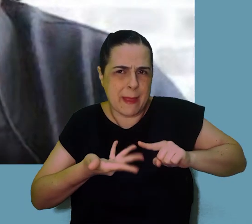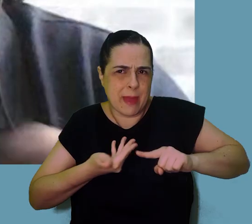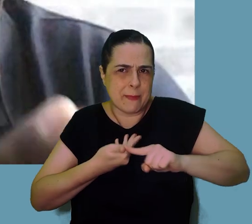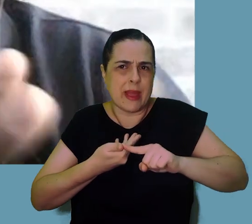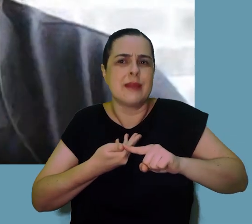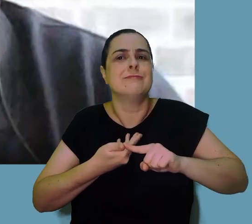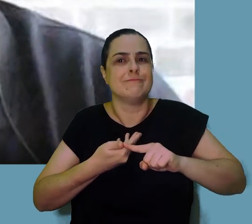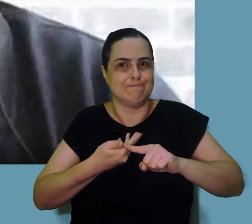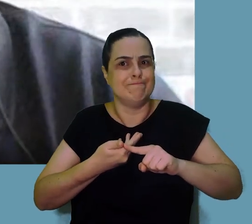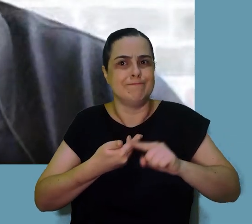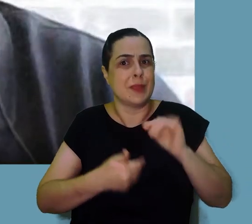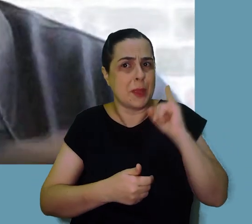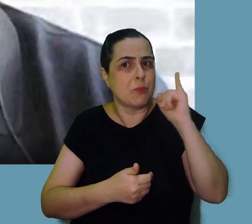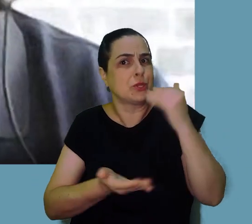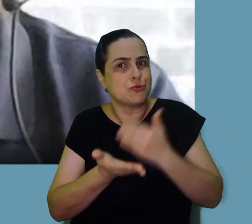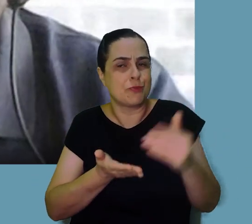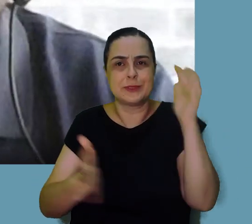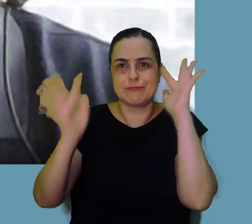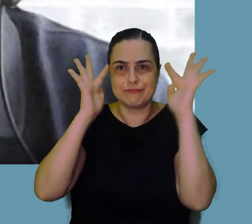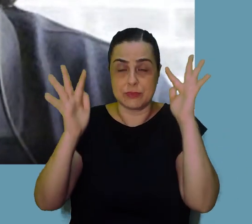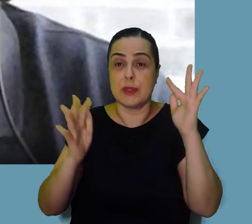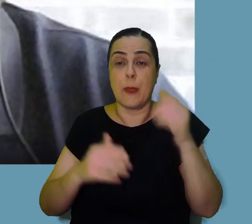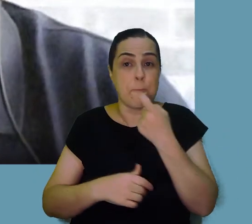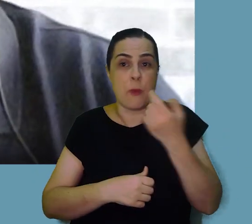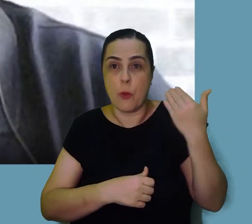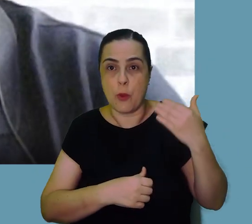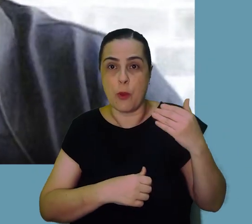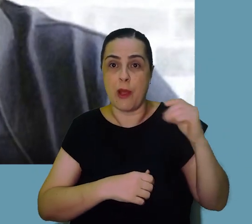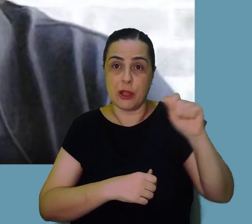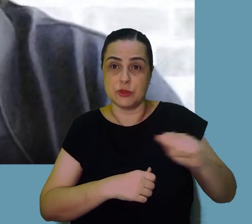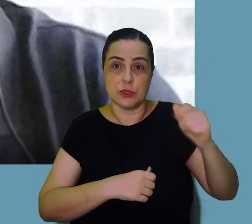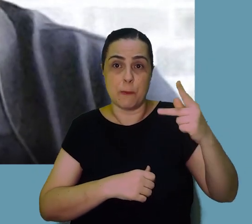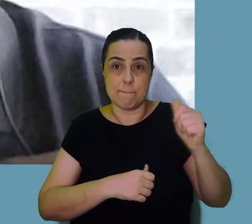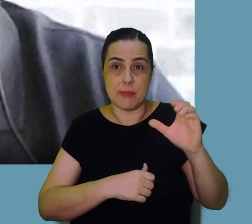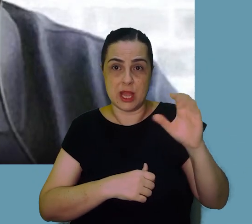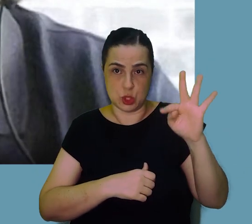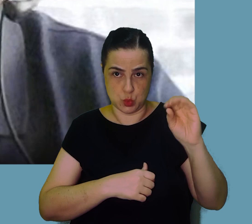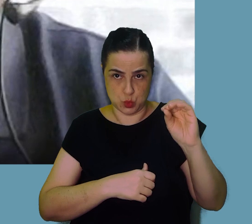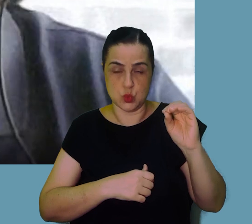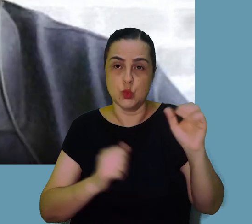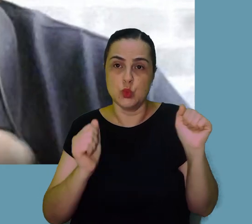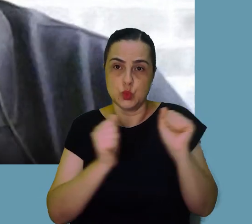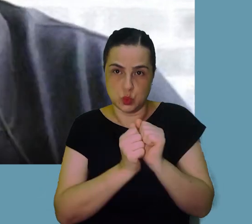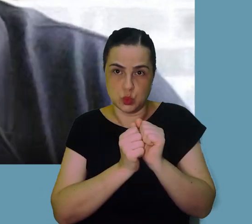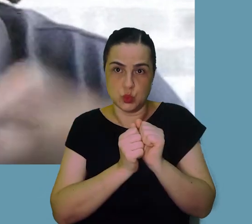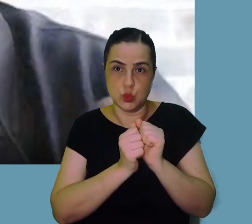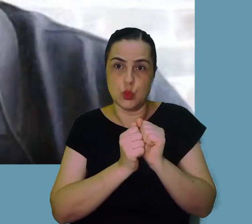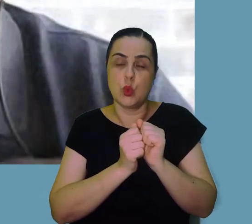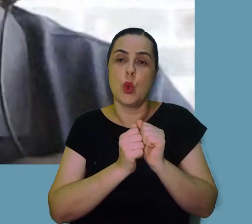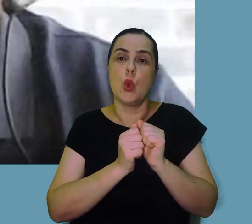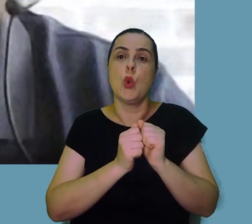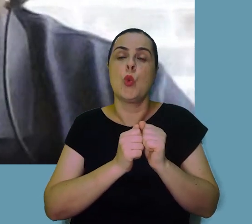entende como pontos de partida, né? Recentemente, o Pacto lançou, em parceria com a Fundação Itaú, um estudo que